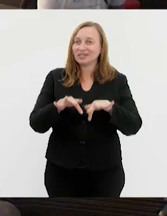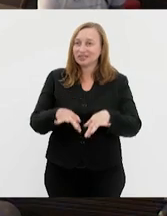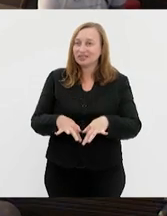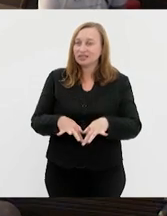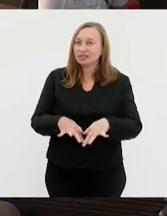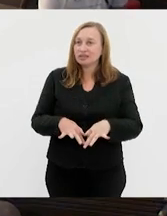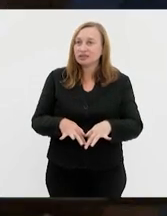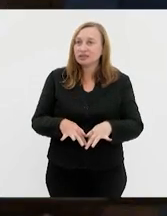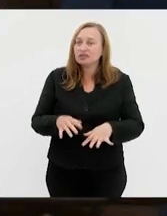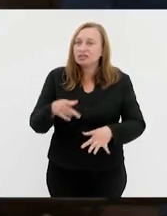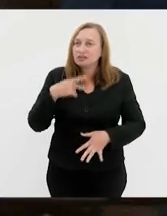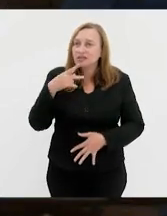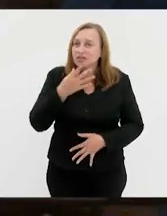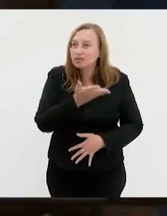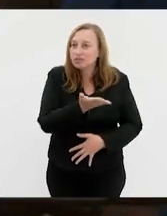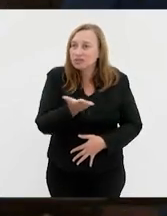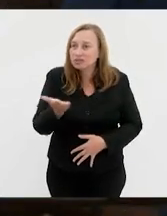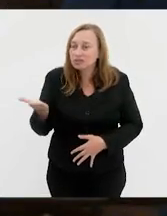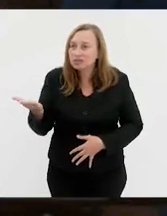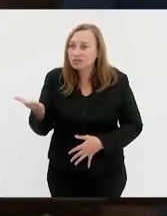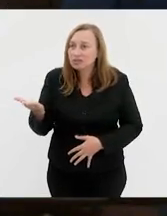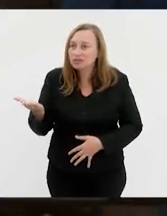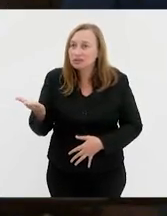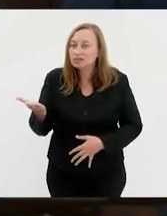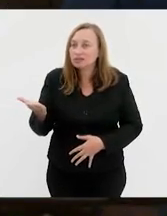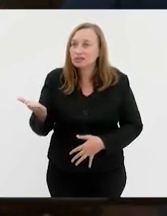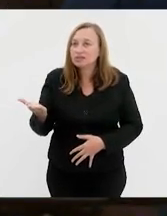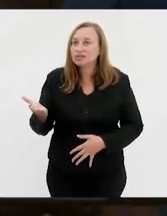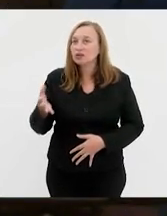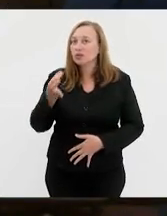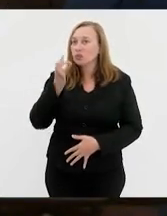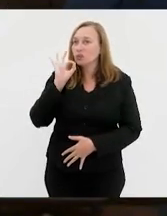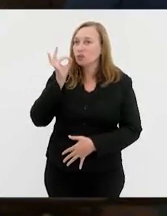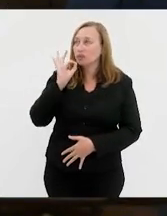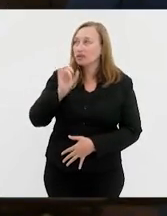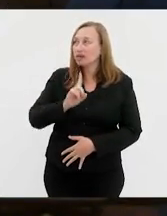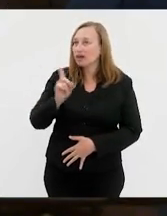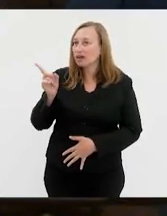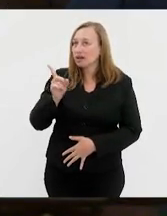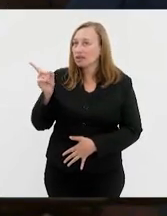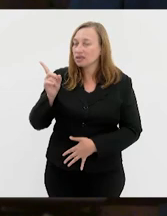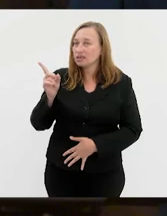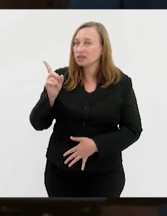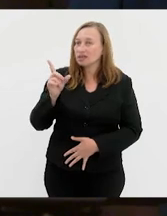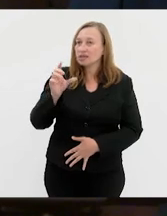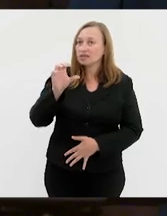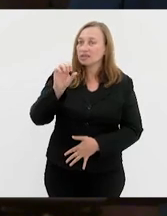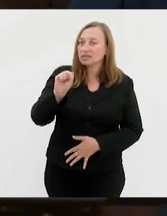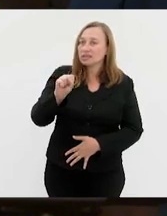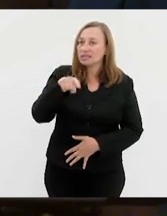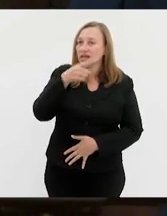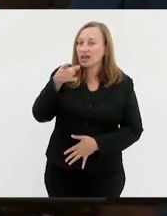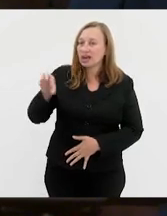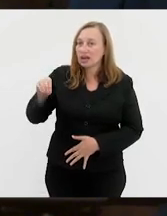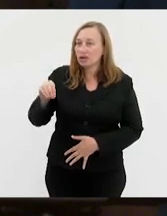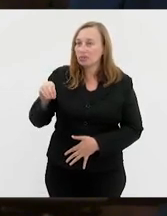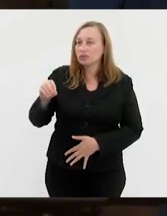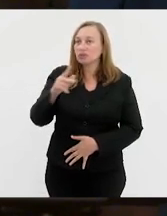Dizer para vocês que a gente vai ter um coquetel ali no saguão do presidente Getúlio